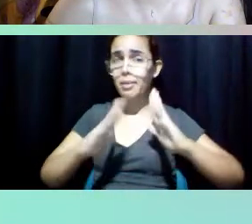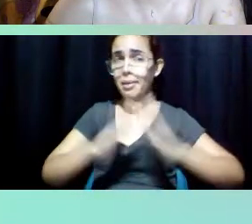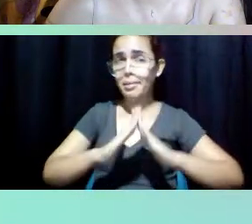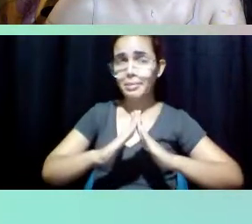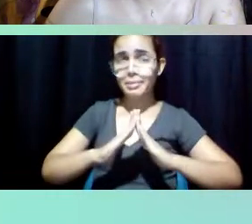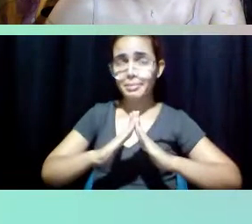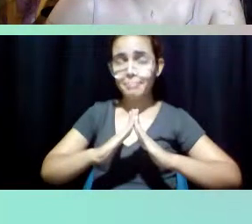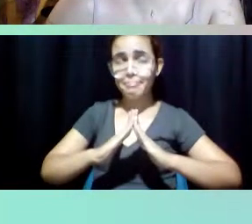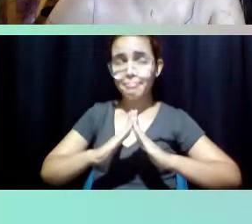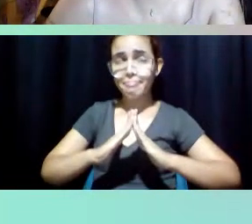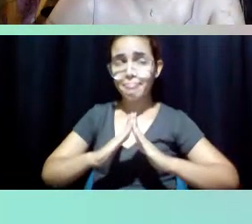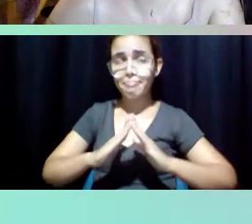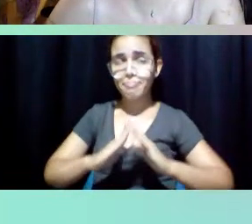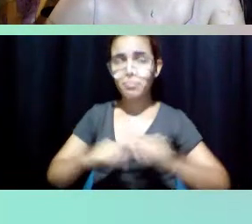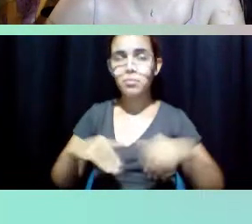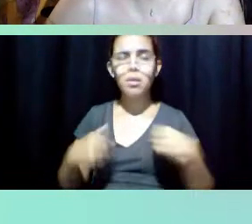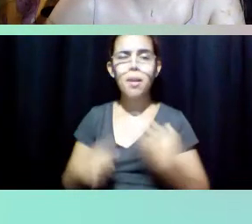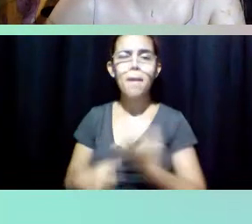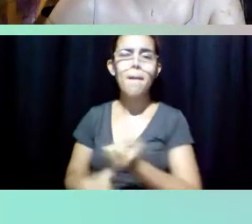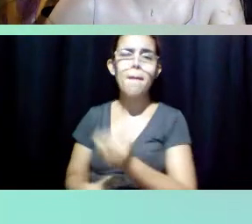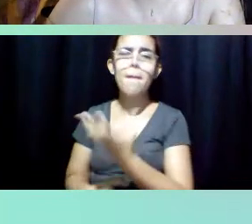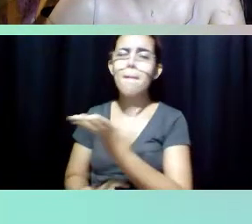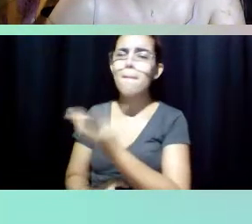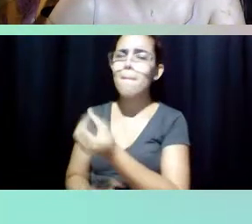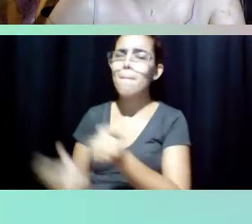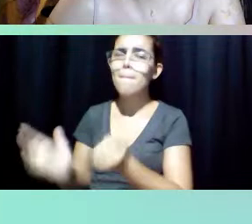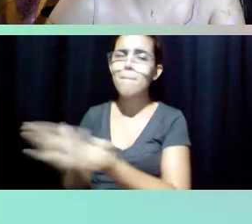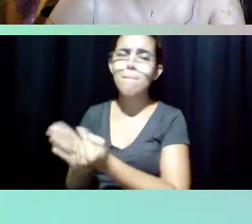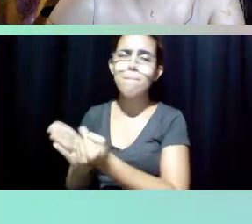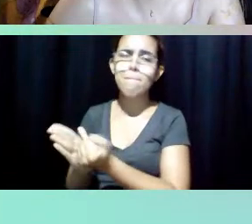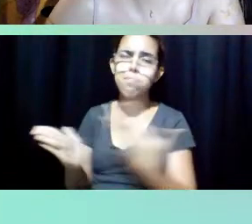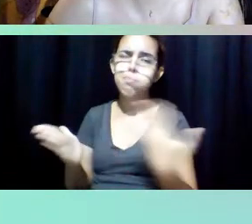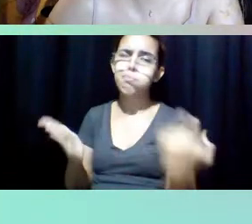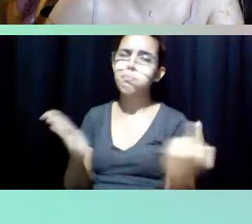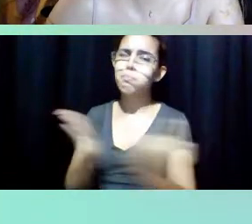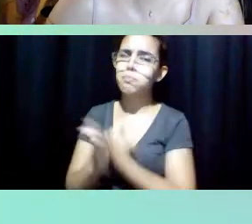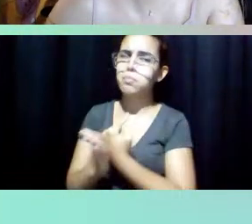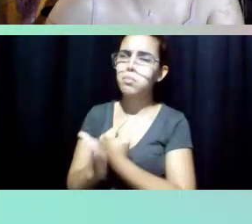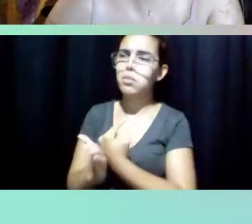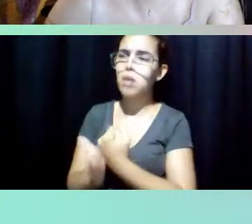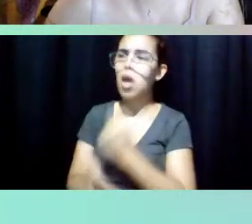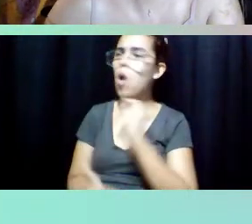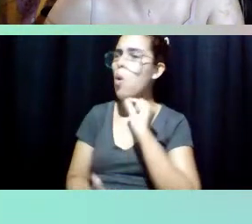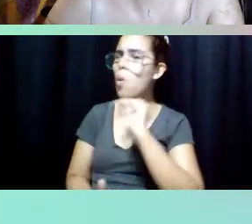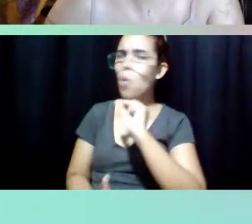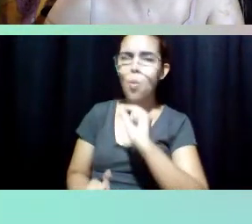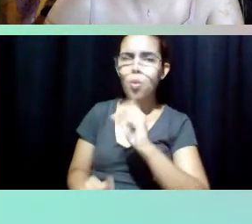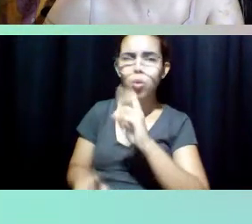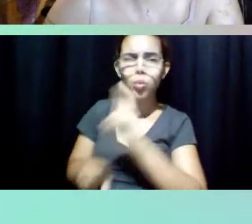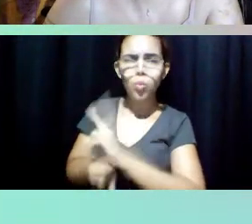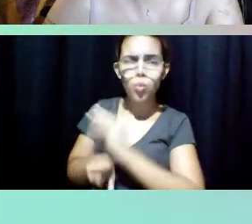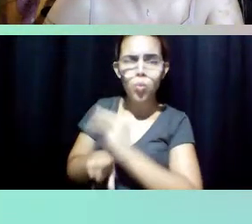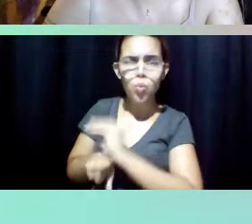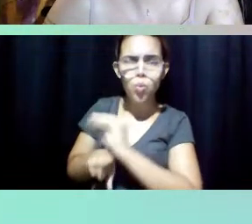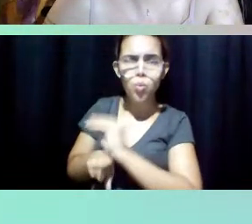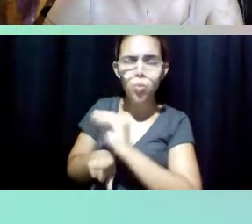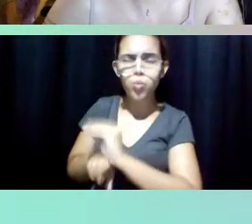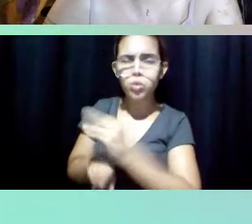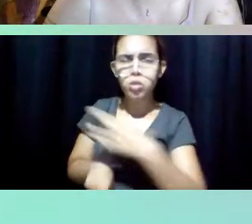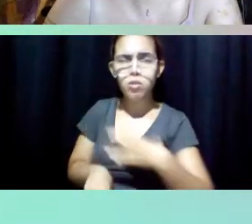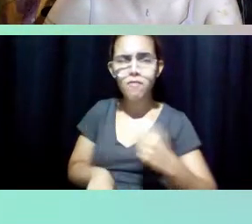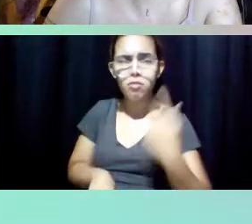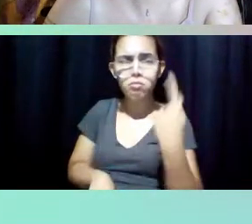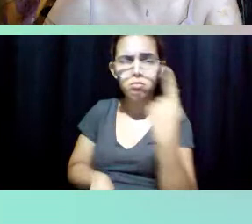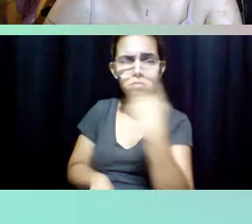seus filhos? Sabe? Quem fica com seus filhos? Pelo amor de Deus, você fica a semana inteira fora. E eu